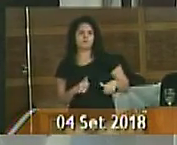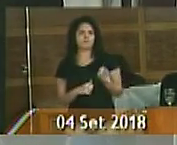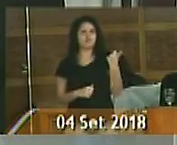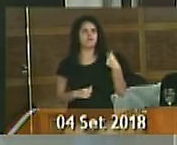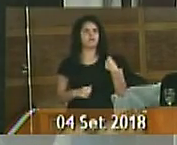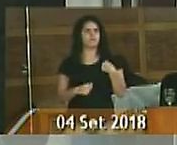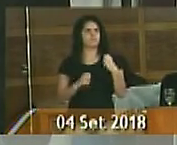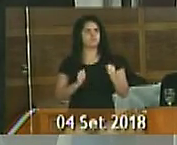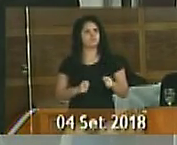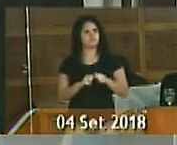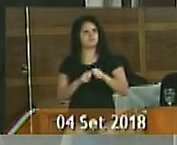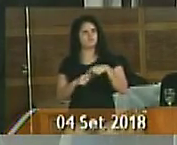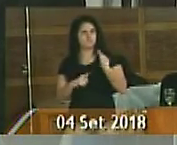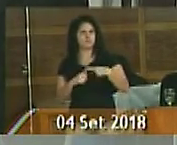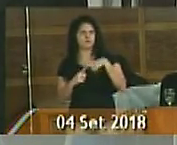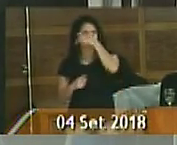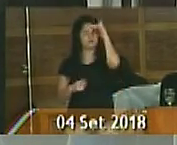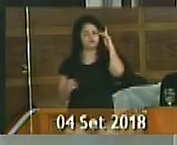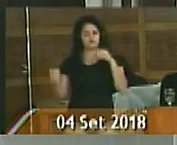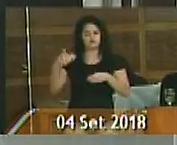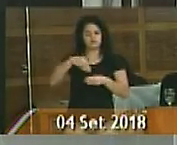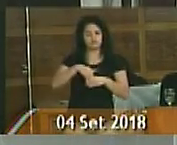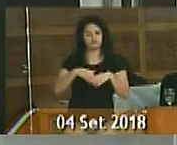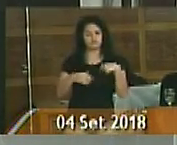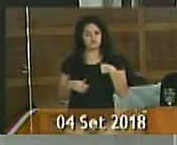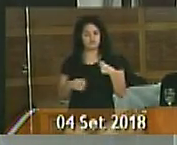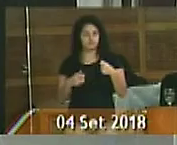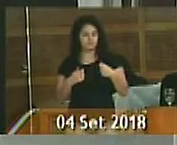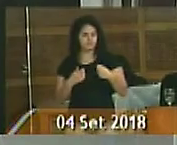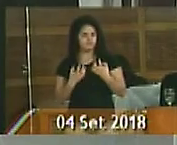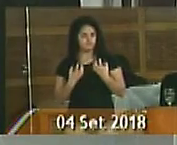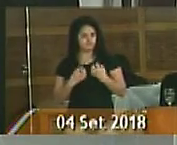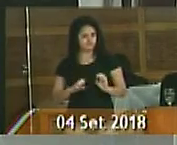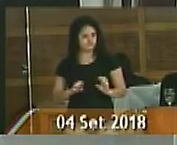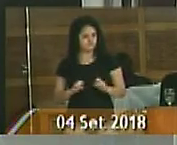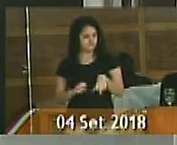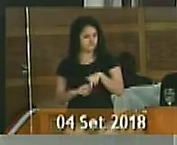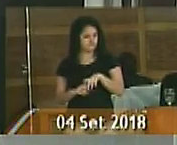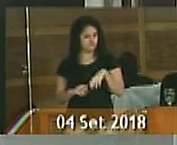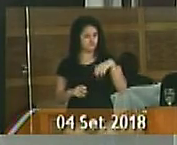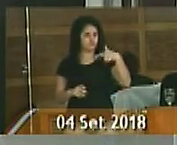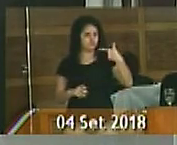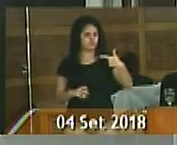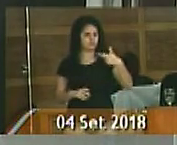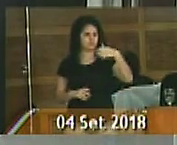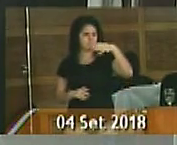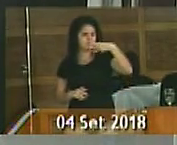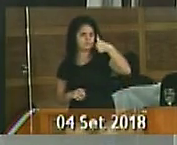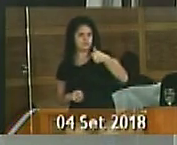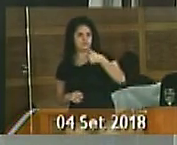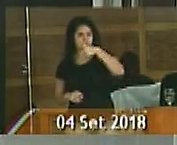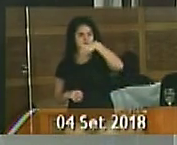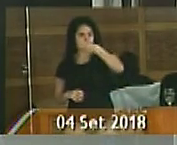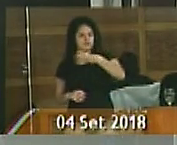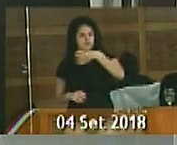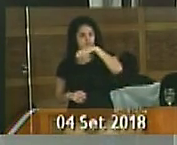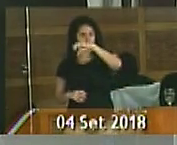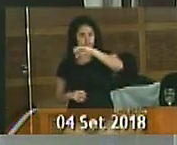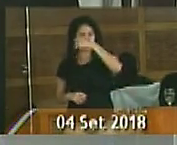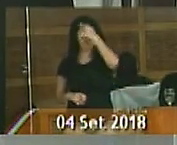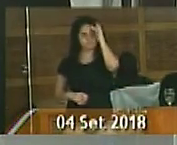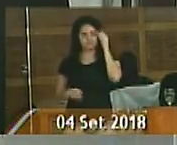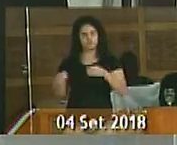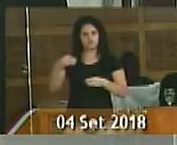com o povo que me colocou aqui. Não quero trair os 2.139 eleitores que colocou aqui nesta